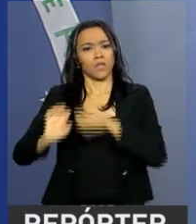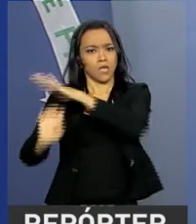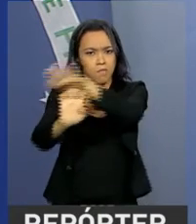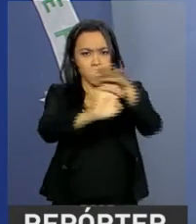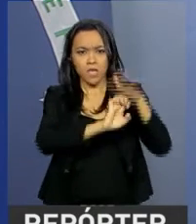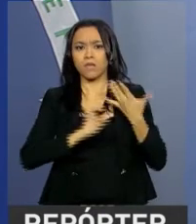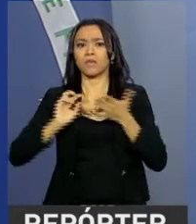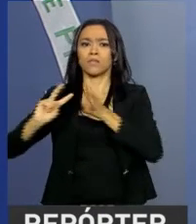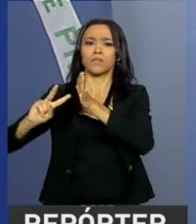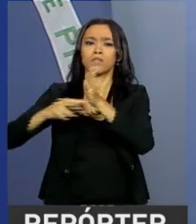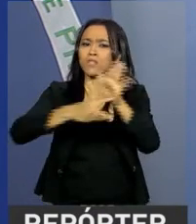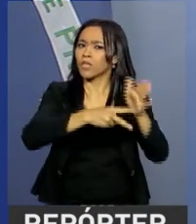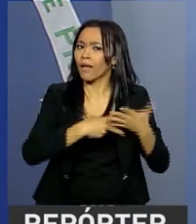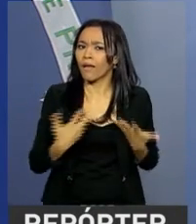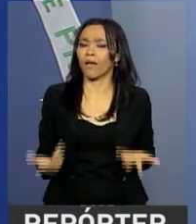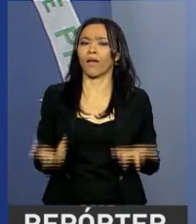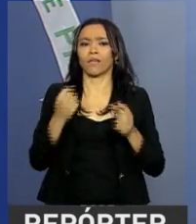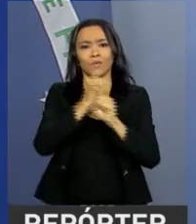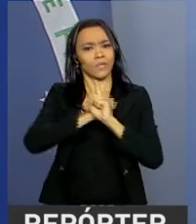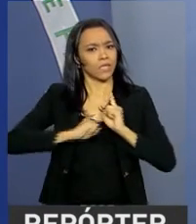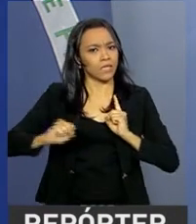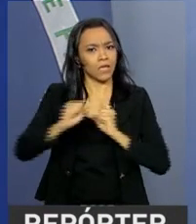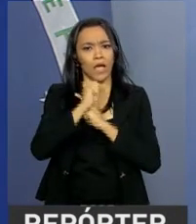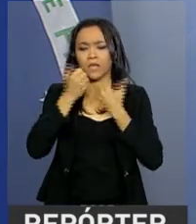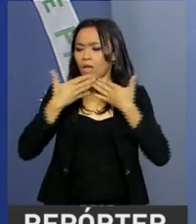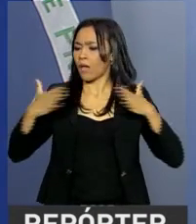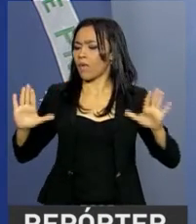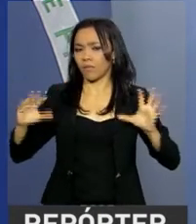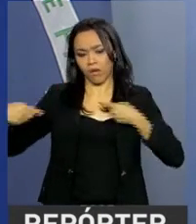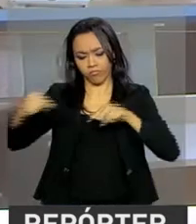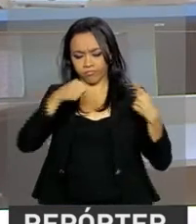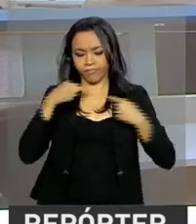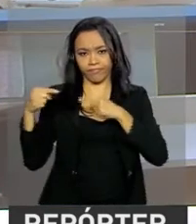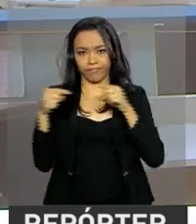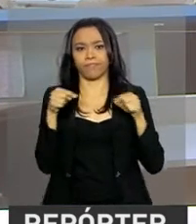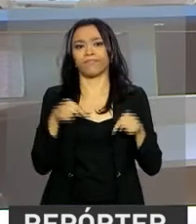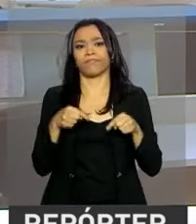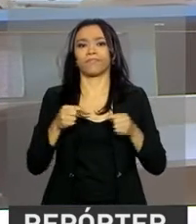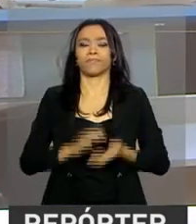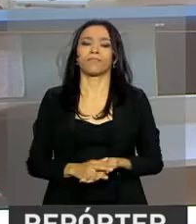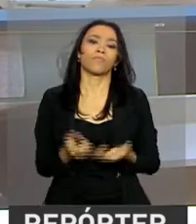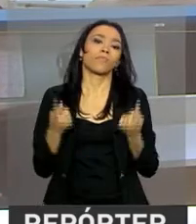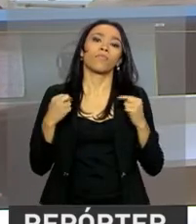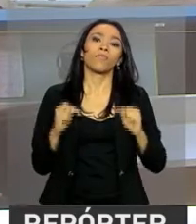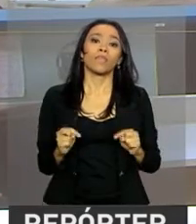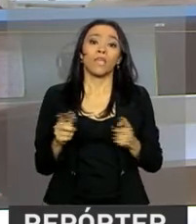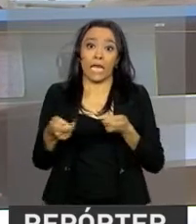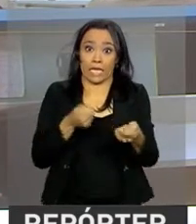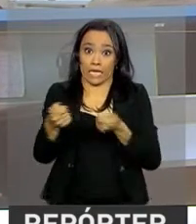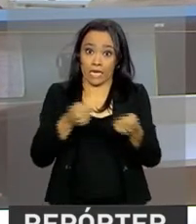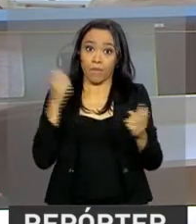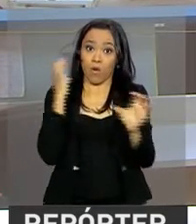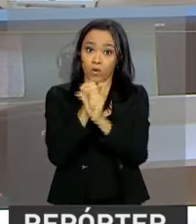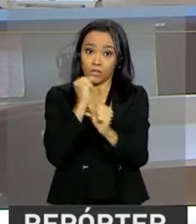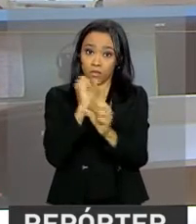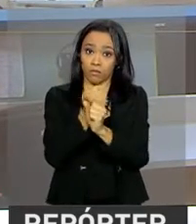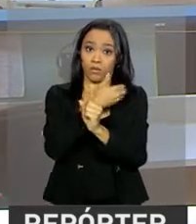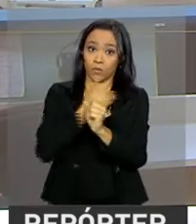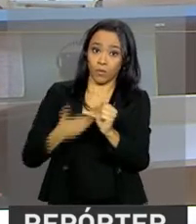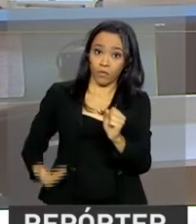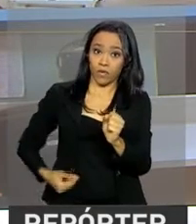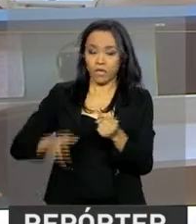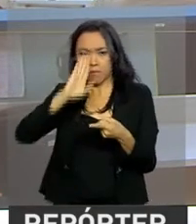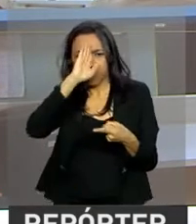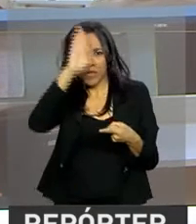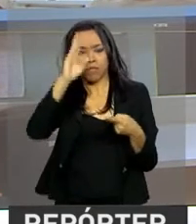sindicais sociedade civil bem como com as lideranças políticas equilibrar o orçamento público definir prioridades